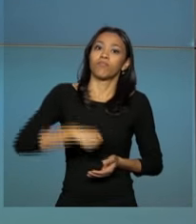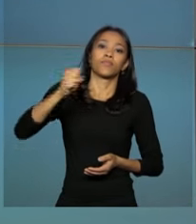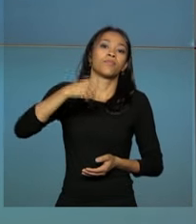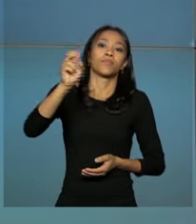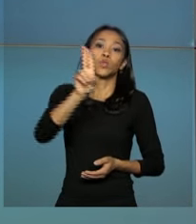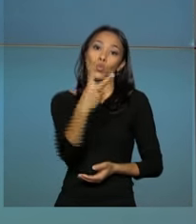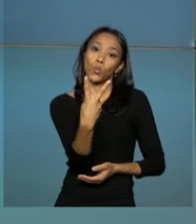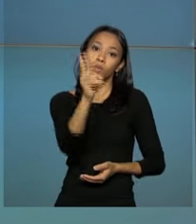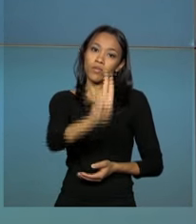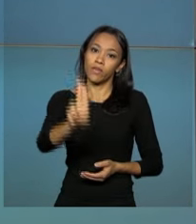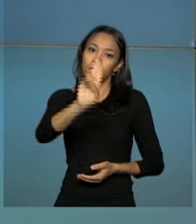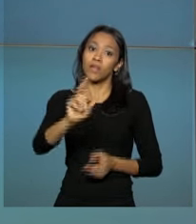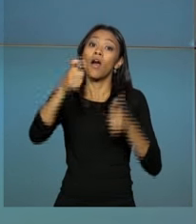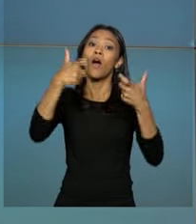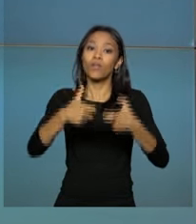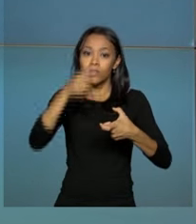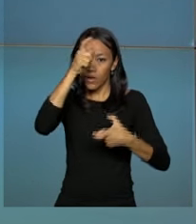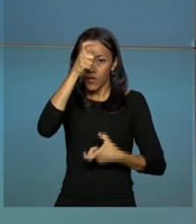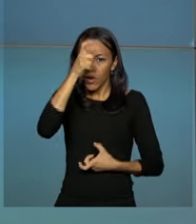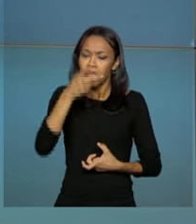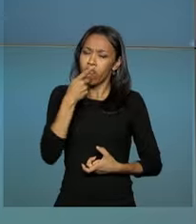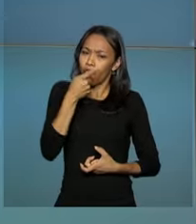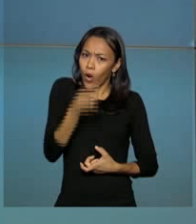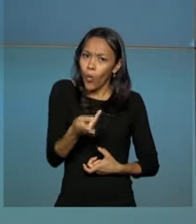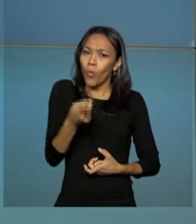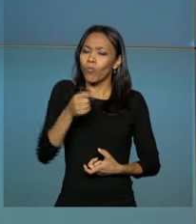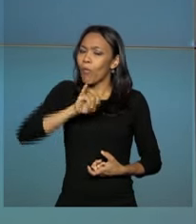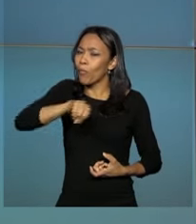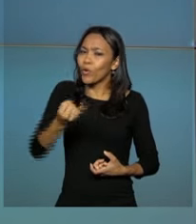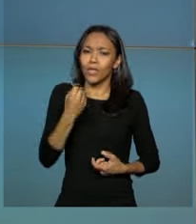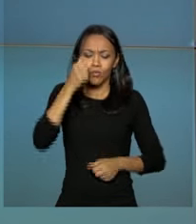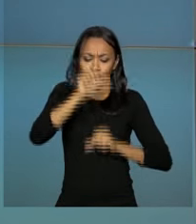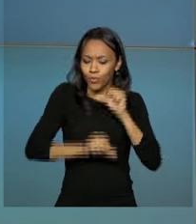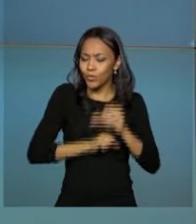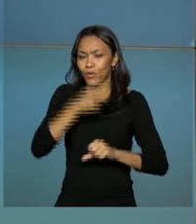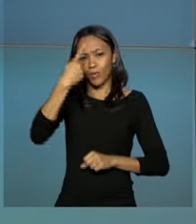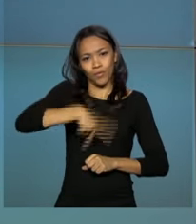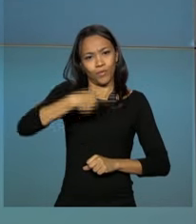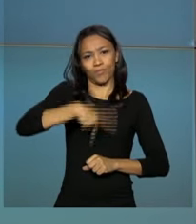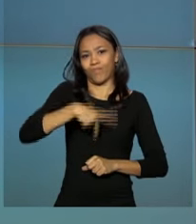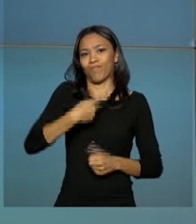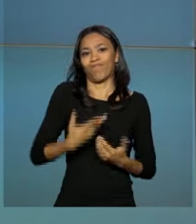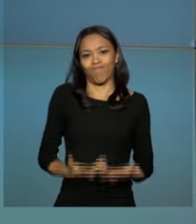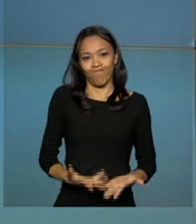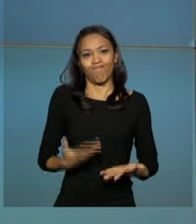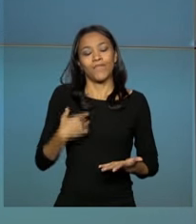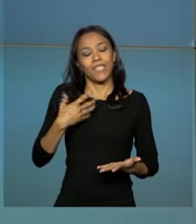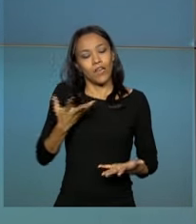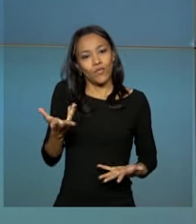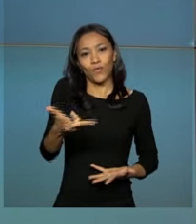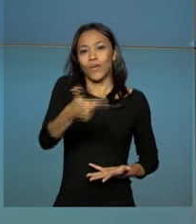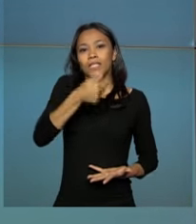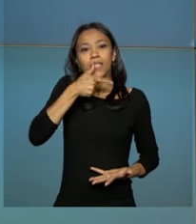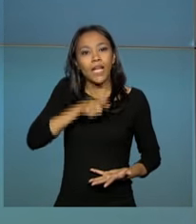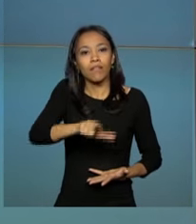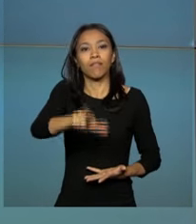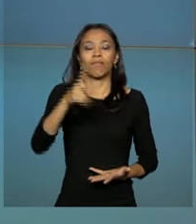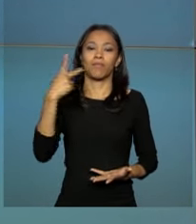duas universidades alemãs e diz que a oportunidade mudou sua visão de mundo, além de garantir fluência em